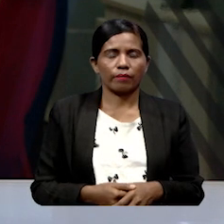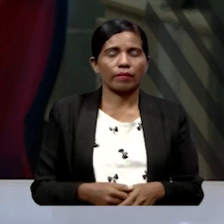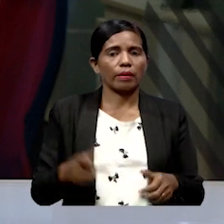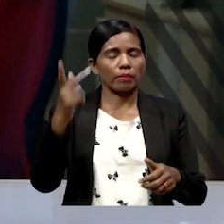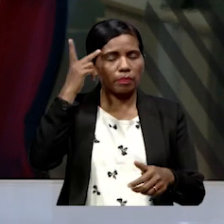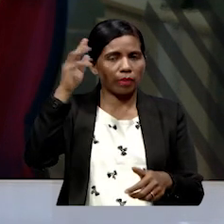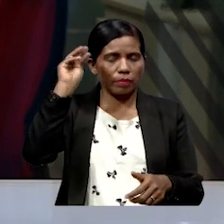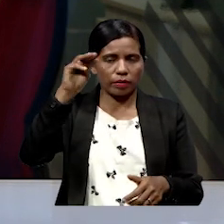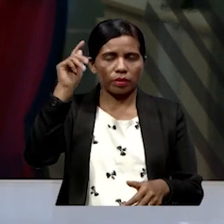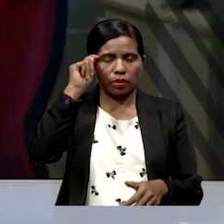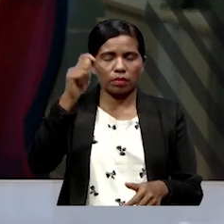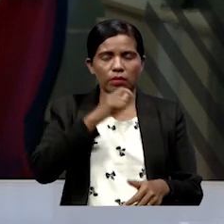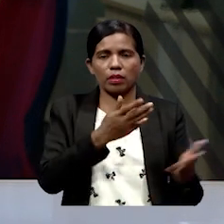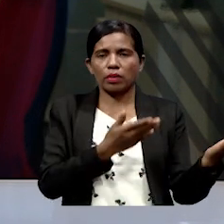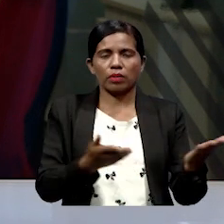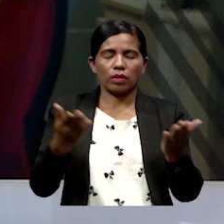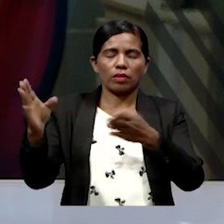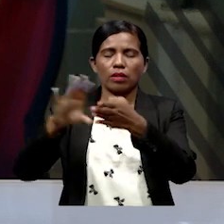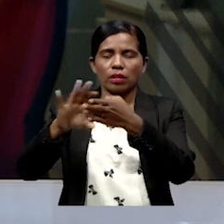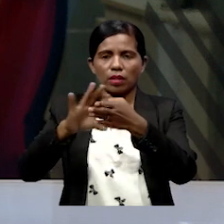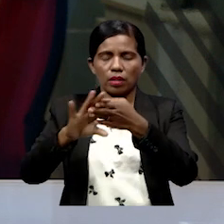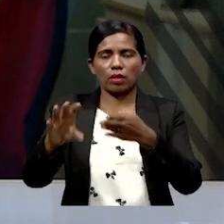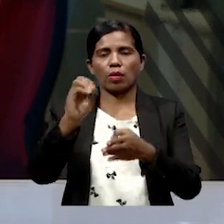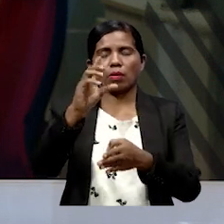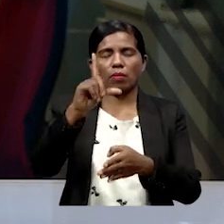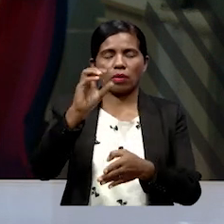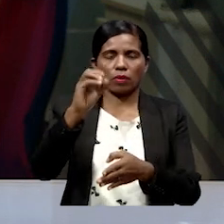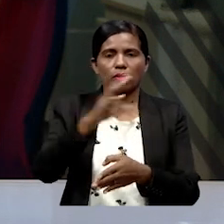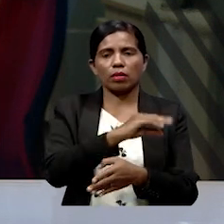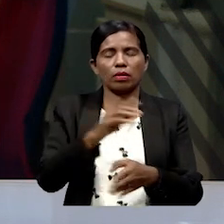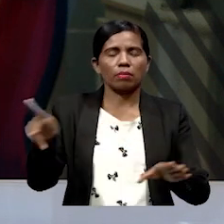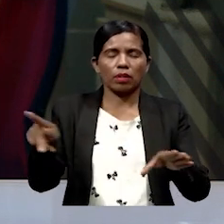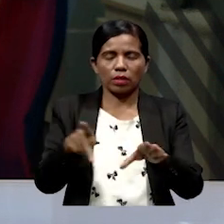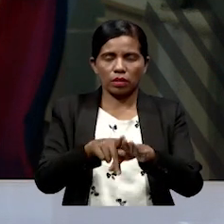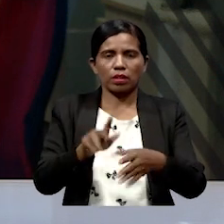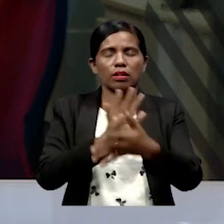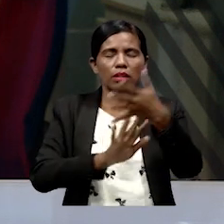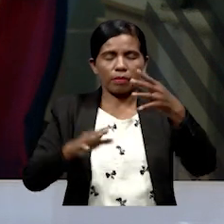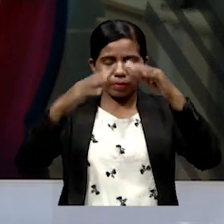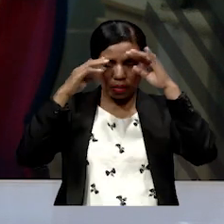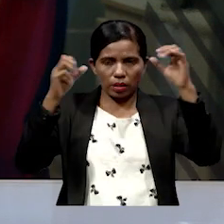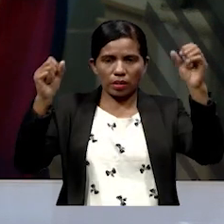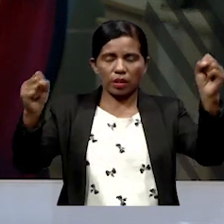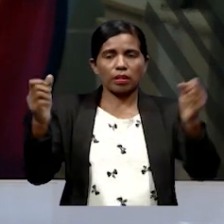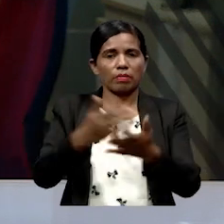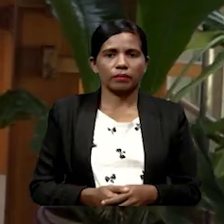Primeiro-ministro Tor Matangruak harukono convite ba homólogo Balun ato participa e a cerimónia posse ba presidente